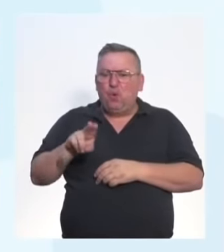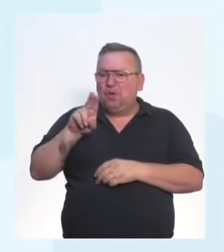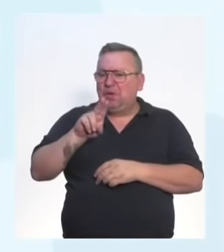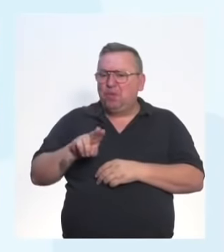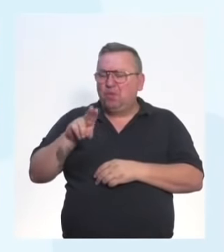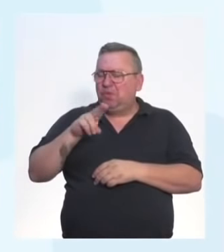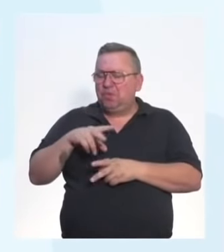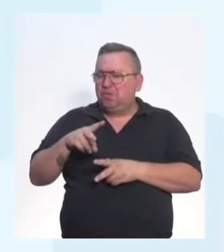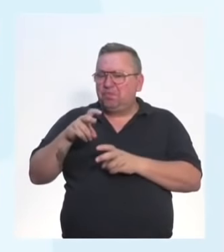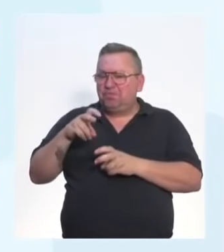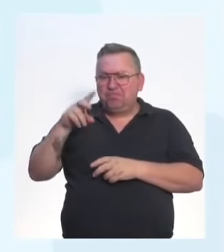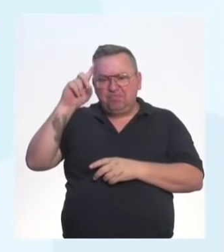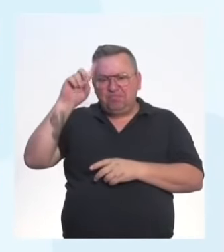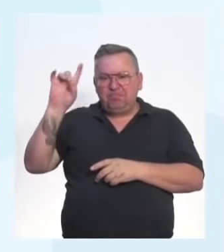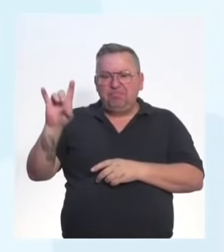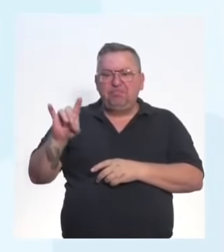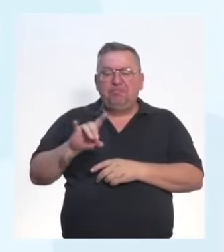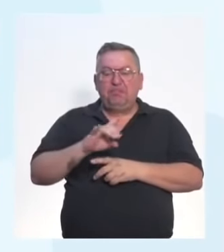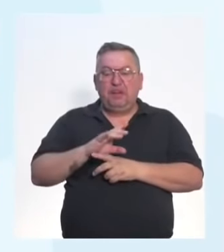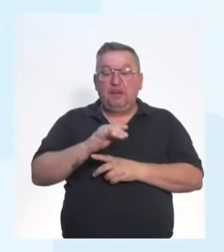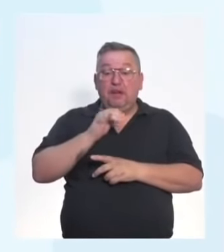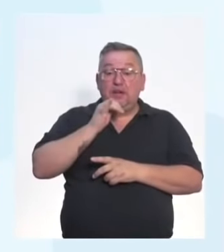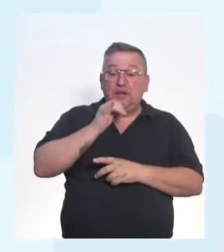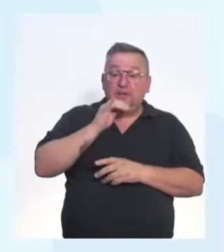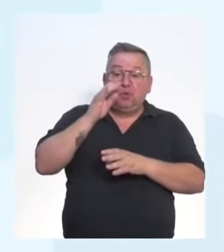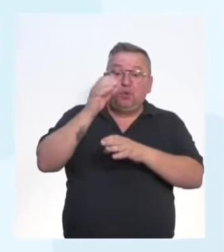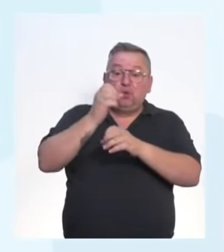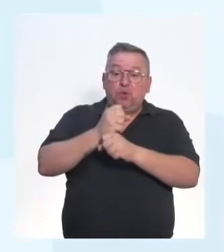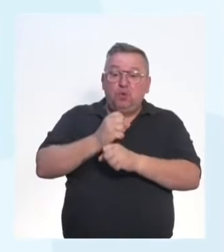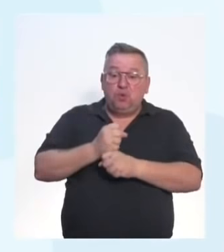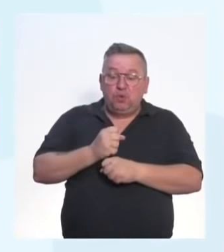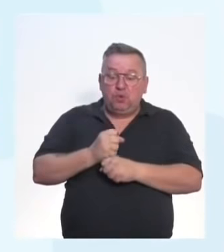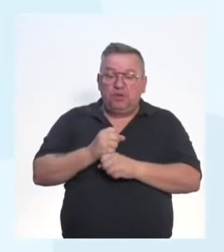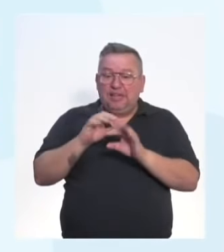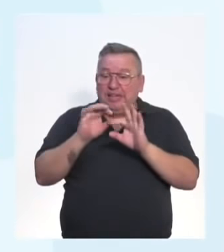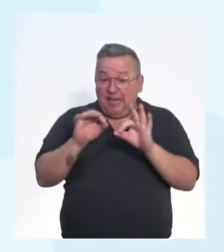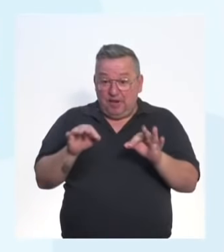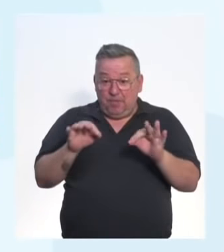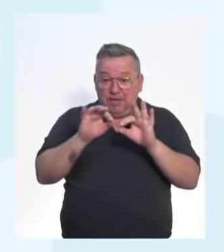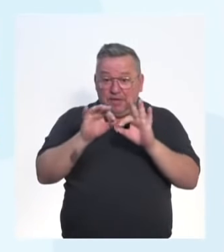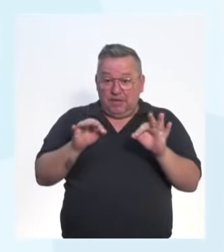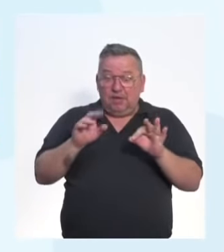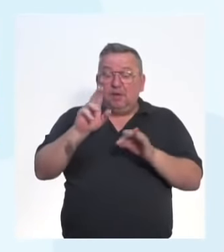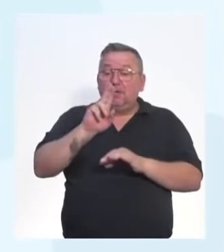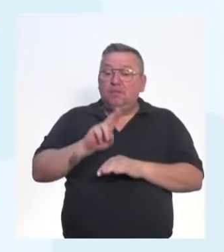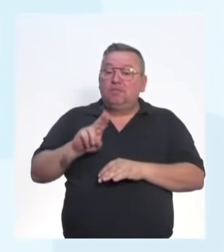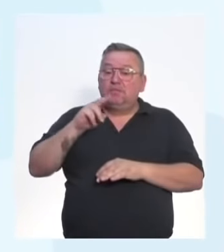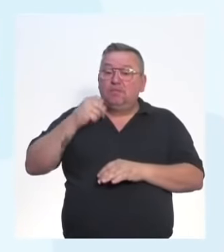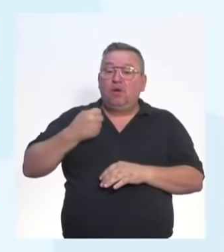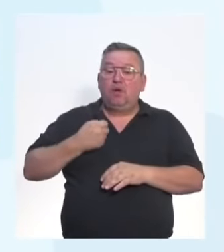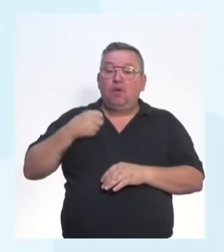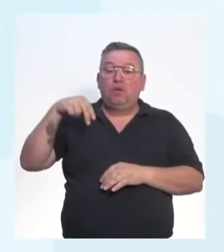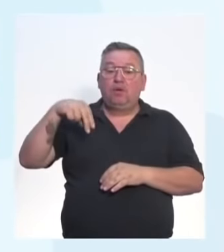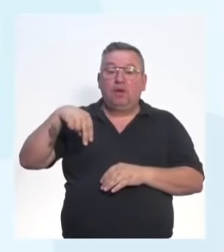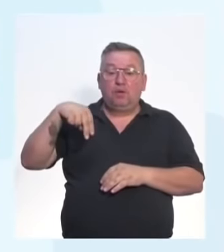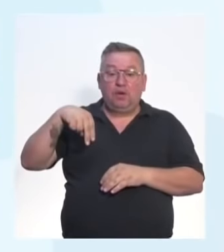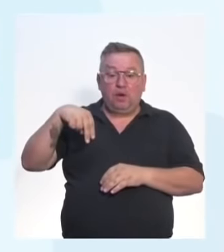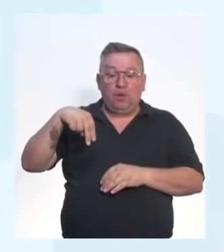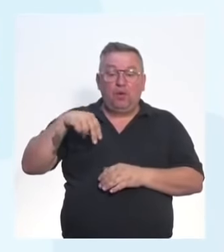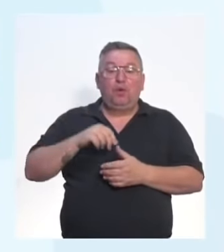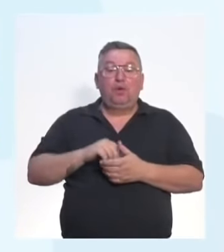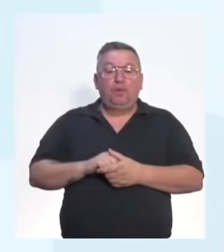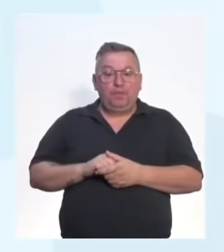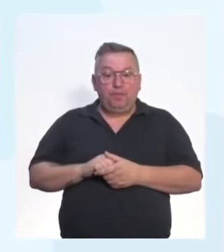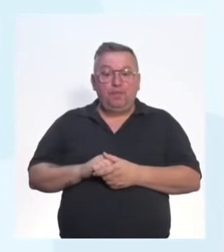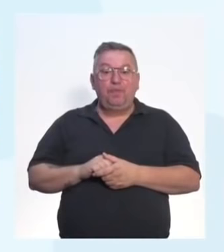nem percebe. Quando a gente faz algum tipo de cálculo, por mais comum que ele seja, nós estamos trabalhando essa ideia